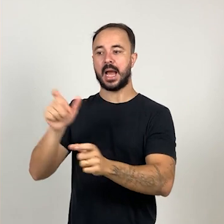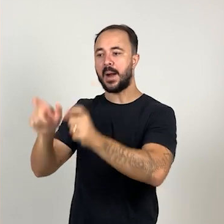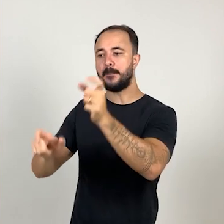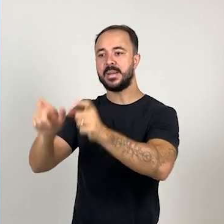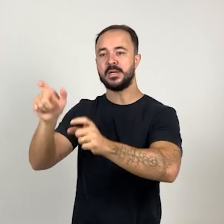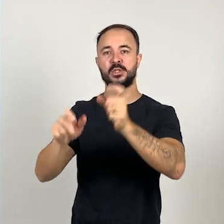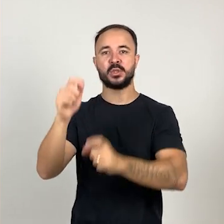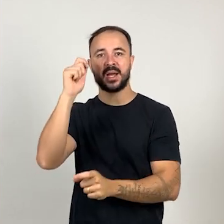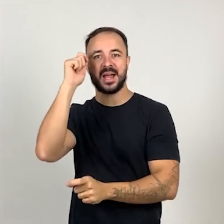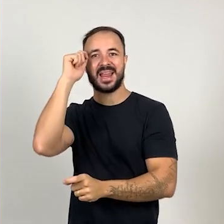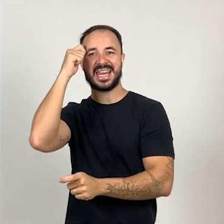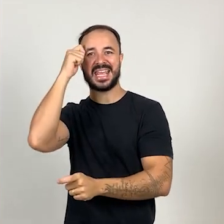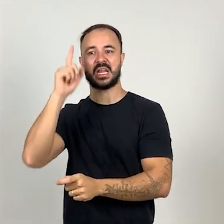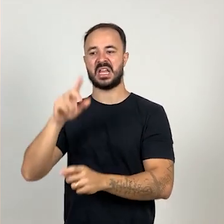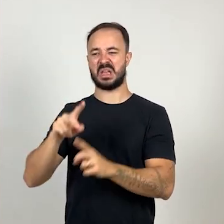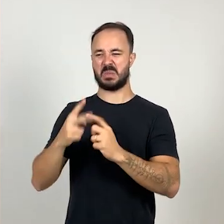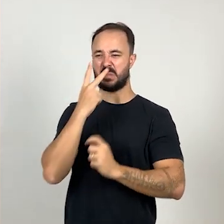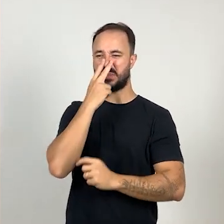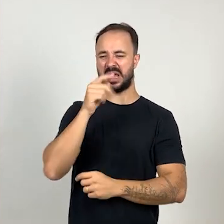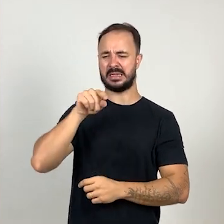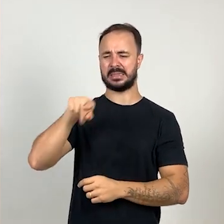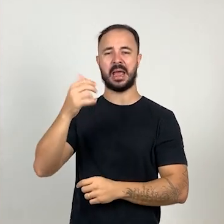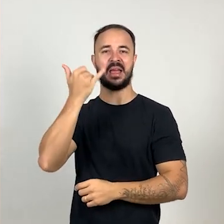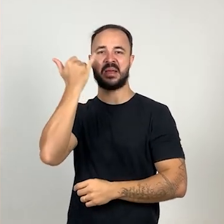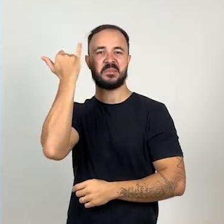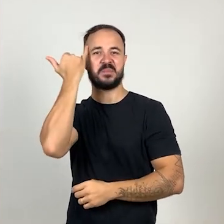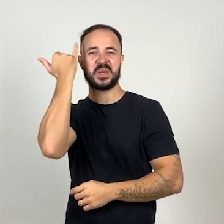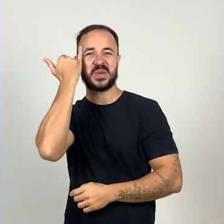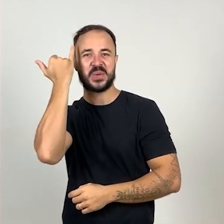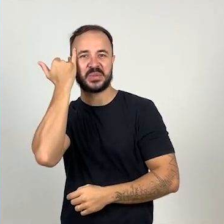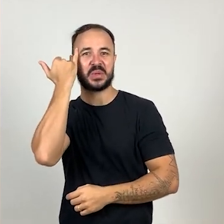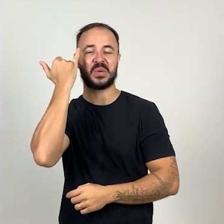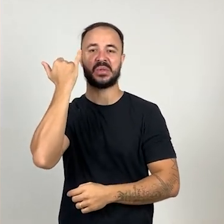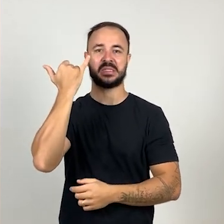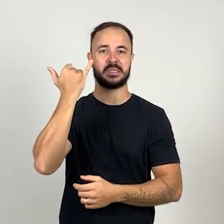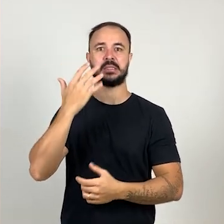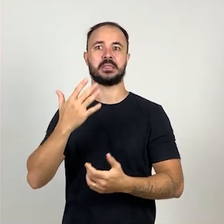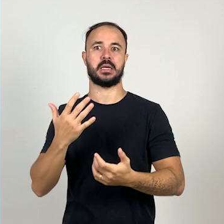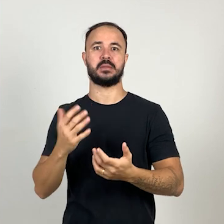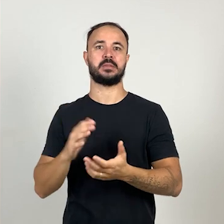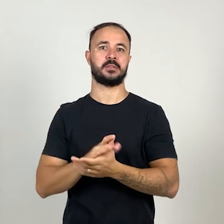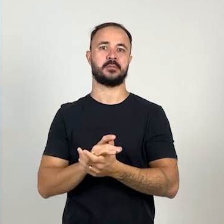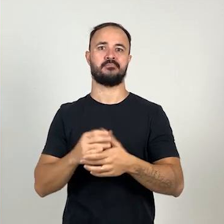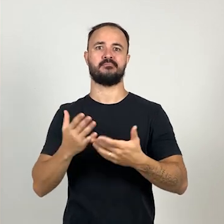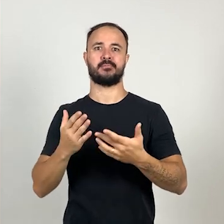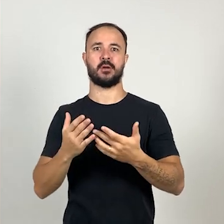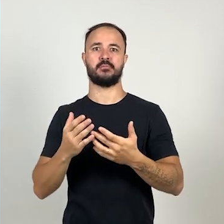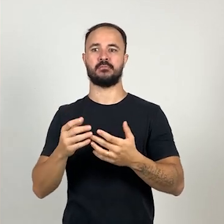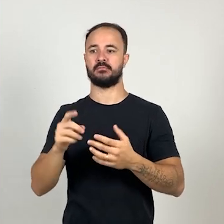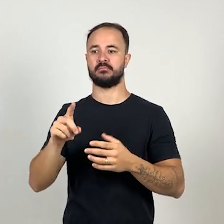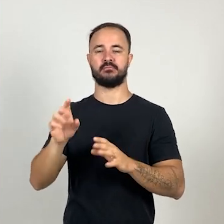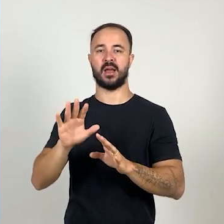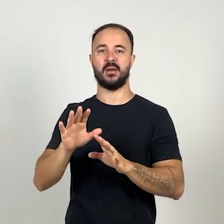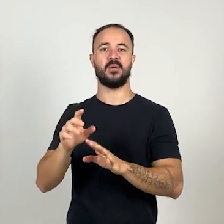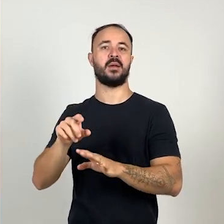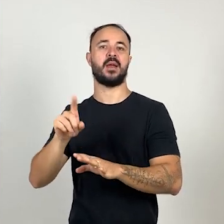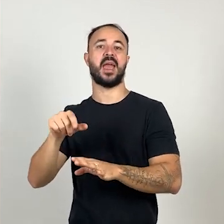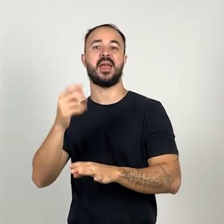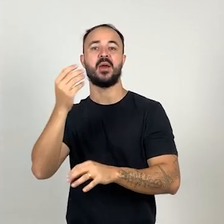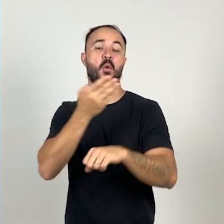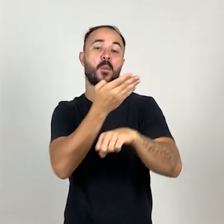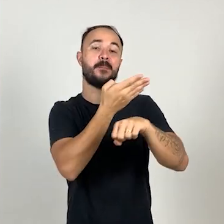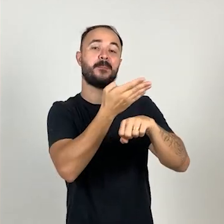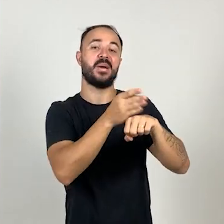consideradas preguiçosas. A expressão designava um dia de trabalho árduo, enquanto o dia de negro seria o período